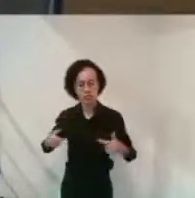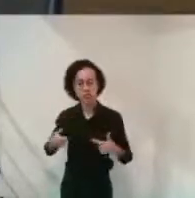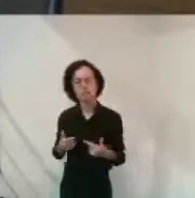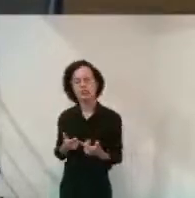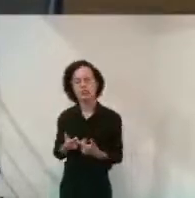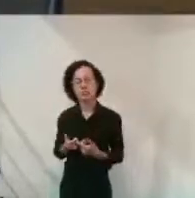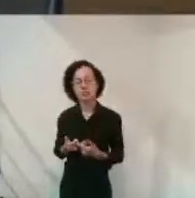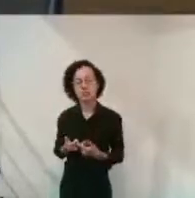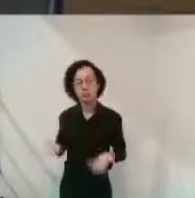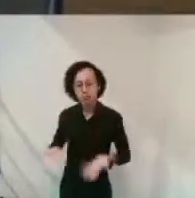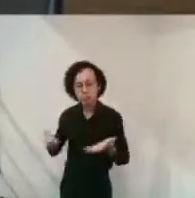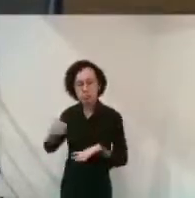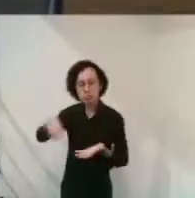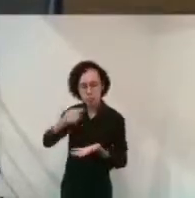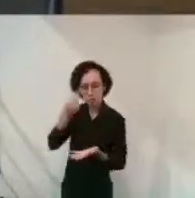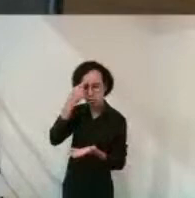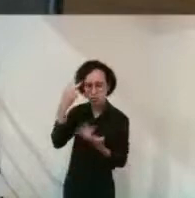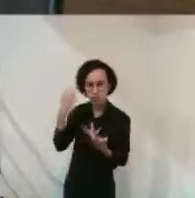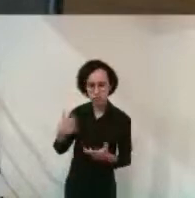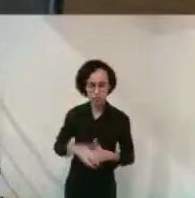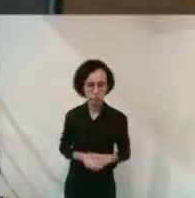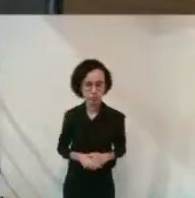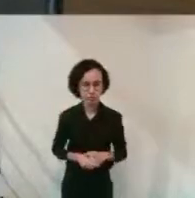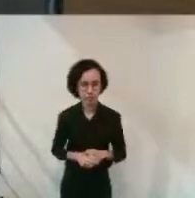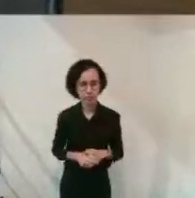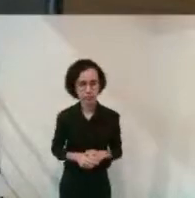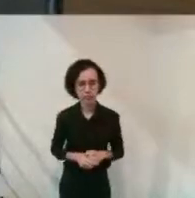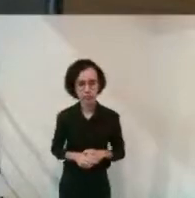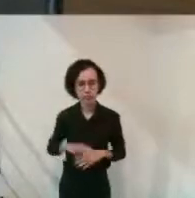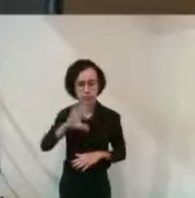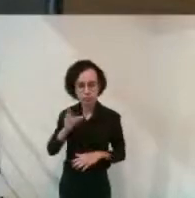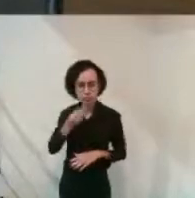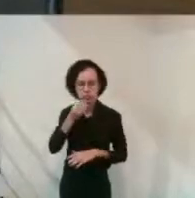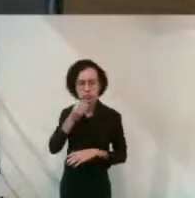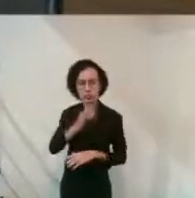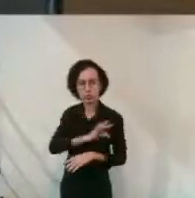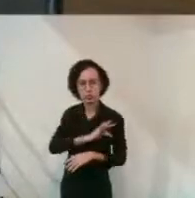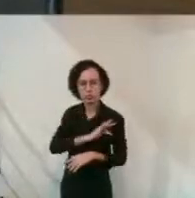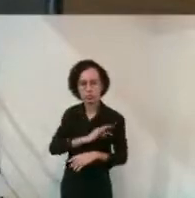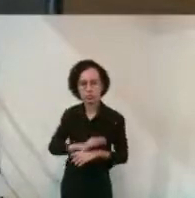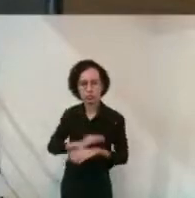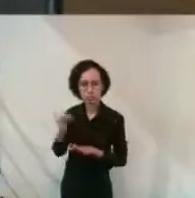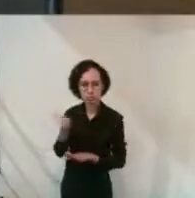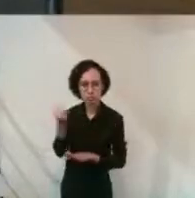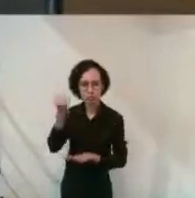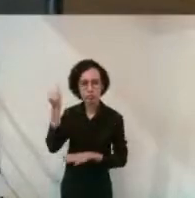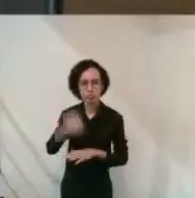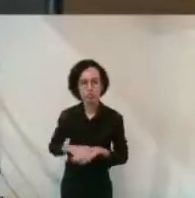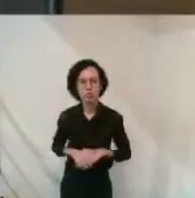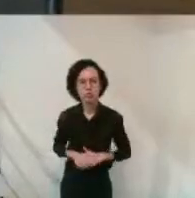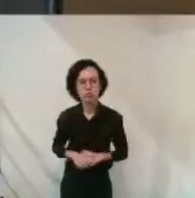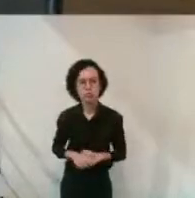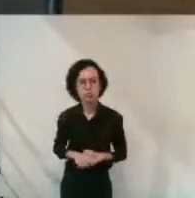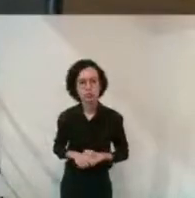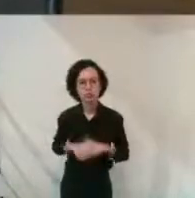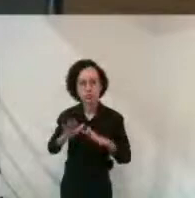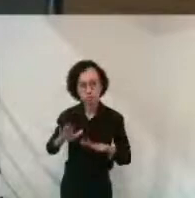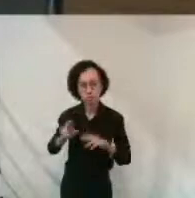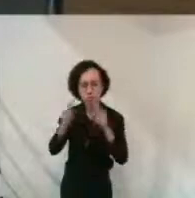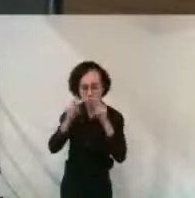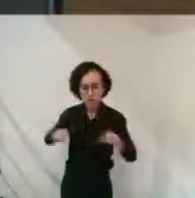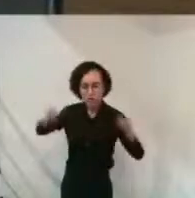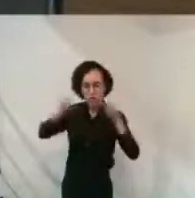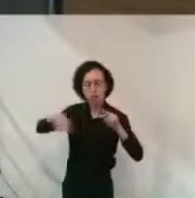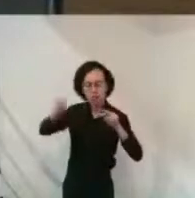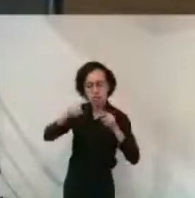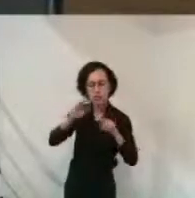todos os colegas a pensarem dessa forma. O conhecimento técnico é fundamental, mas essa visão que vocês tiveram